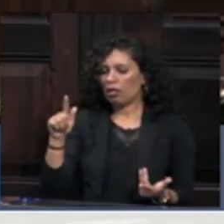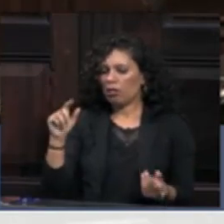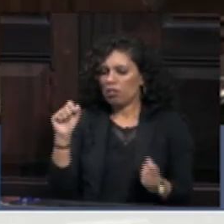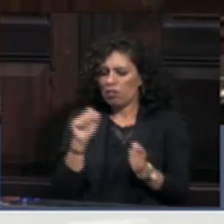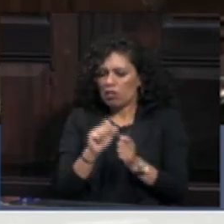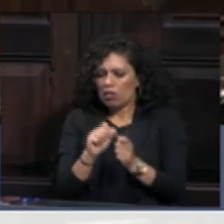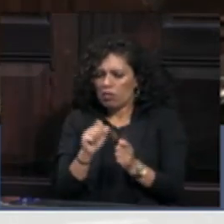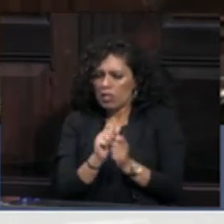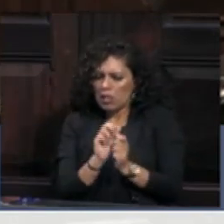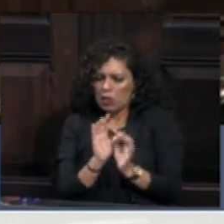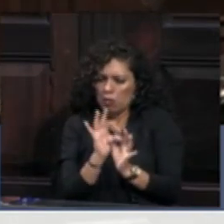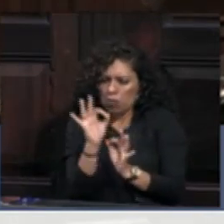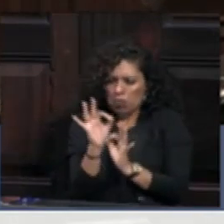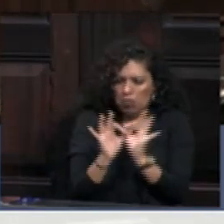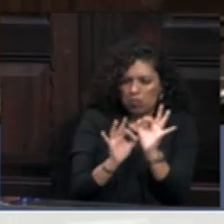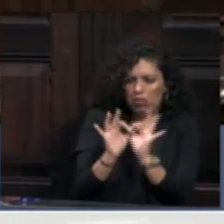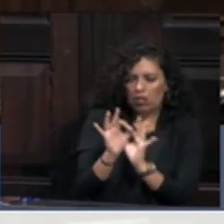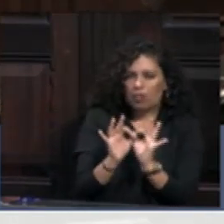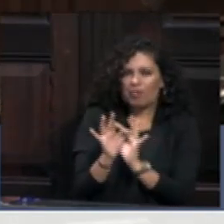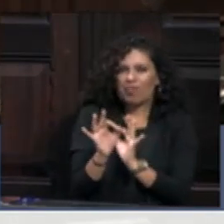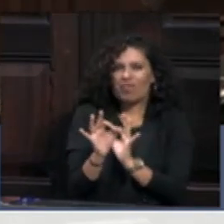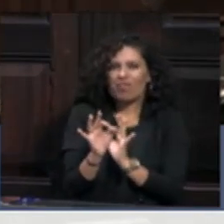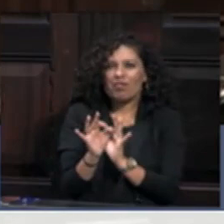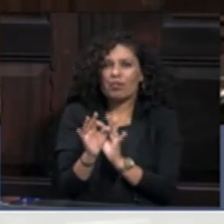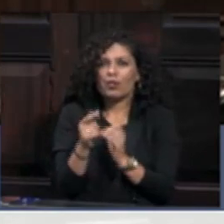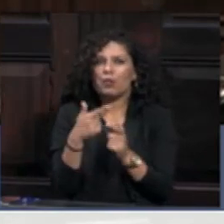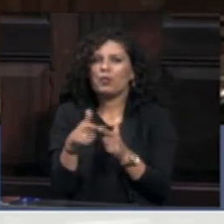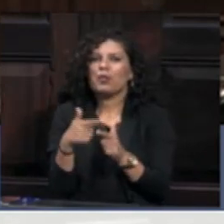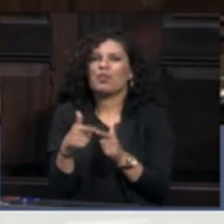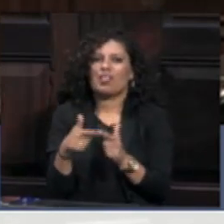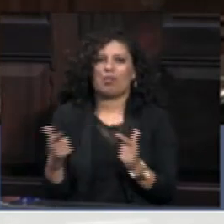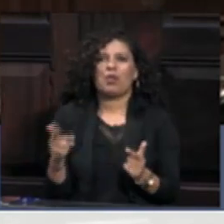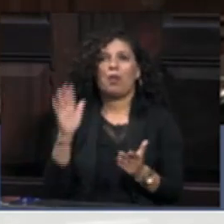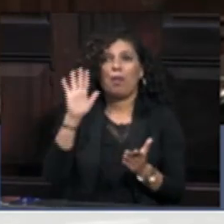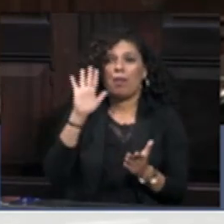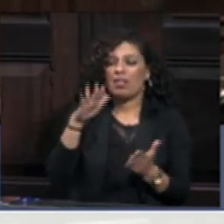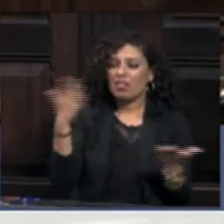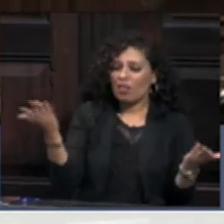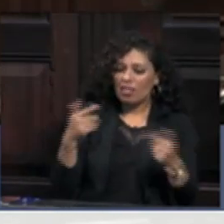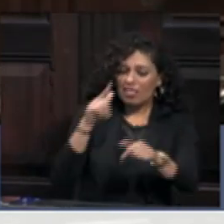Legislativa e que não é a hora para isso.